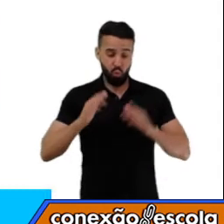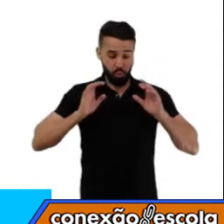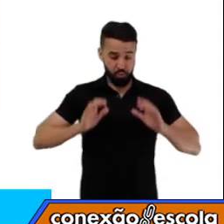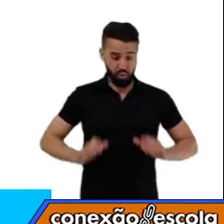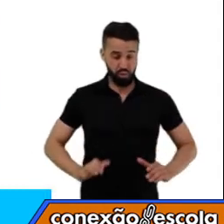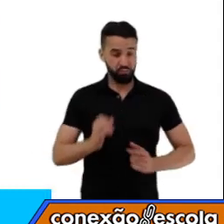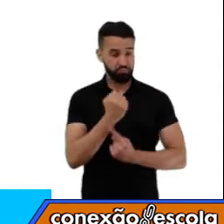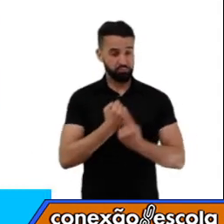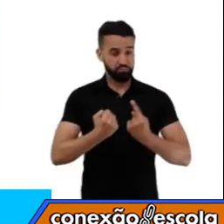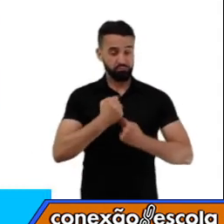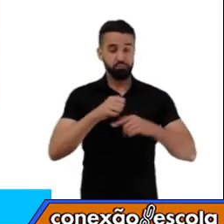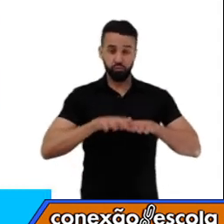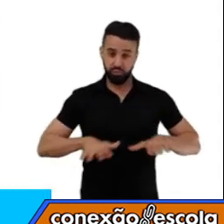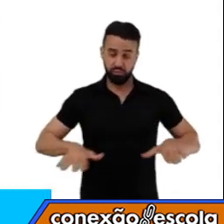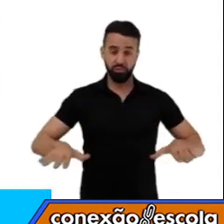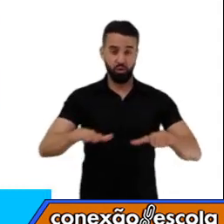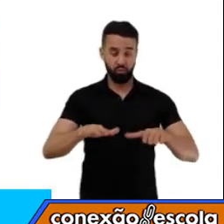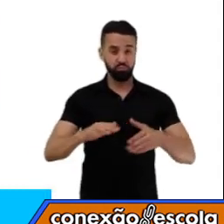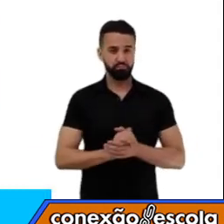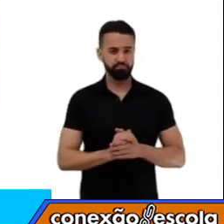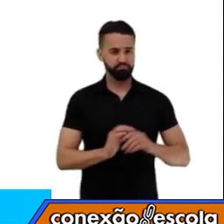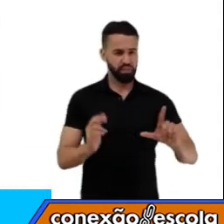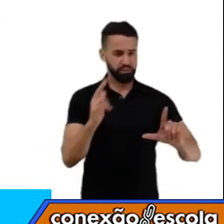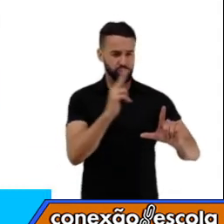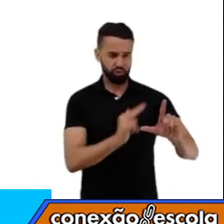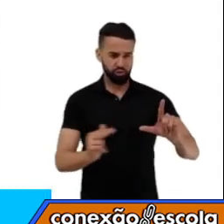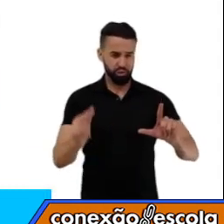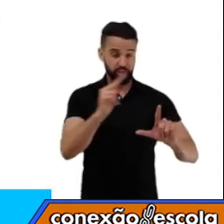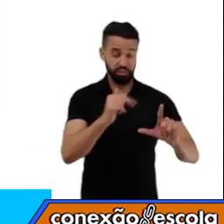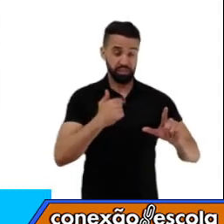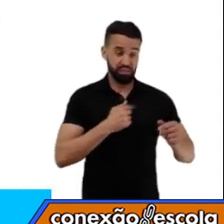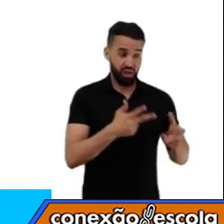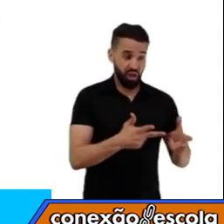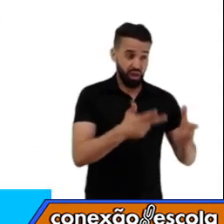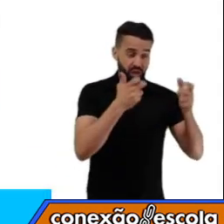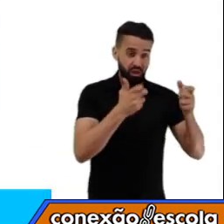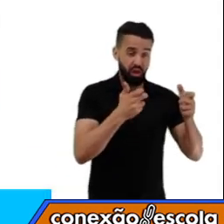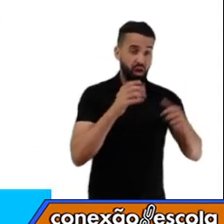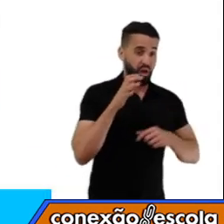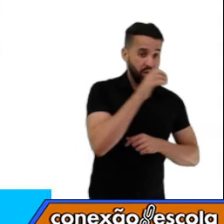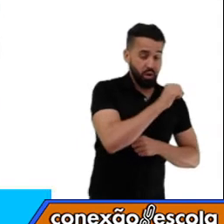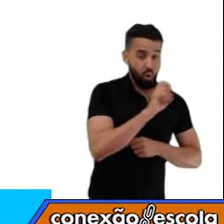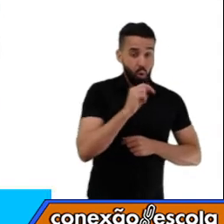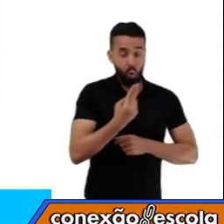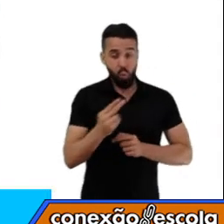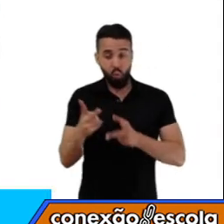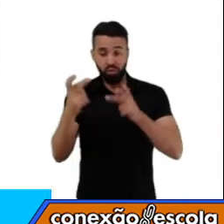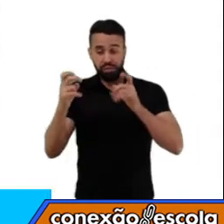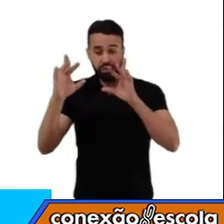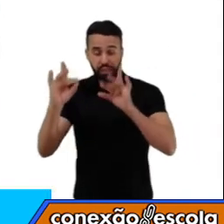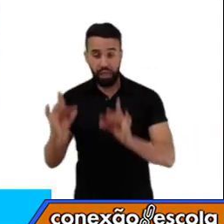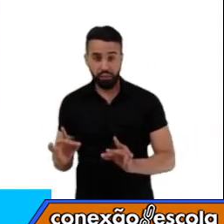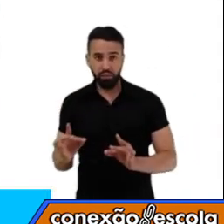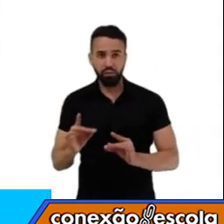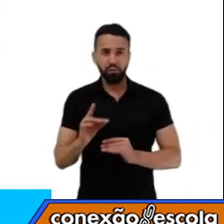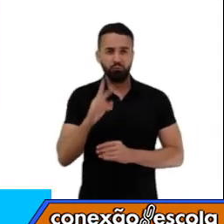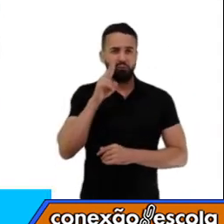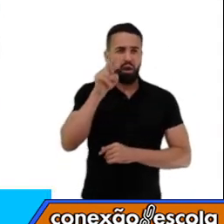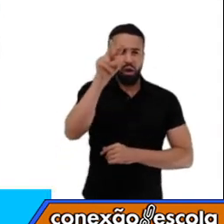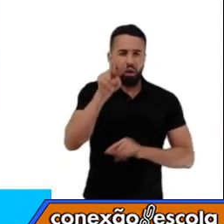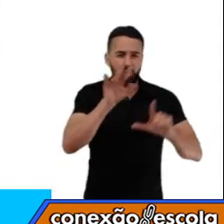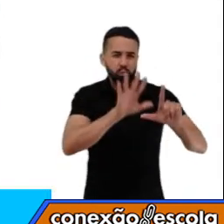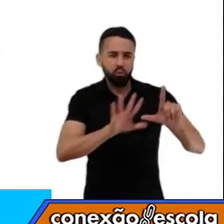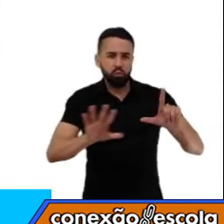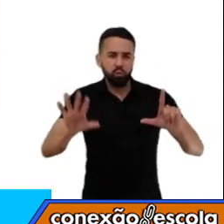social nessa charge aqui se a gente for aplicar o esquema e o ISSQN a gente vai ver pelos elementos verbais e não verbais